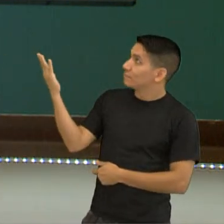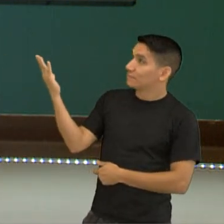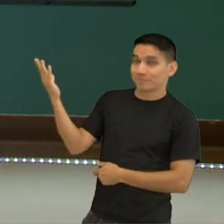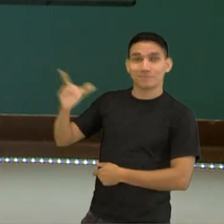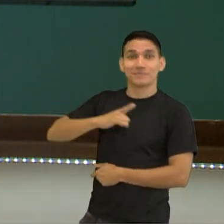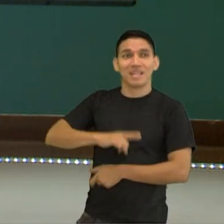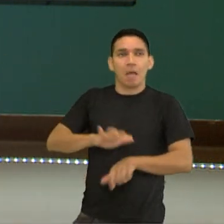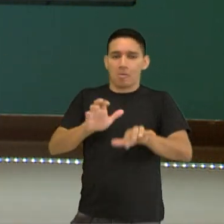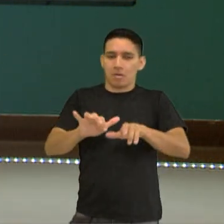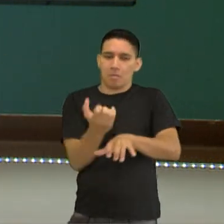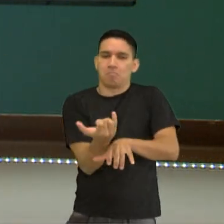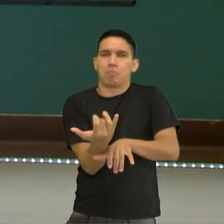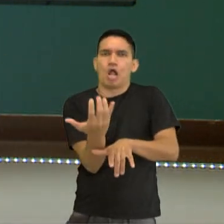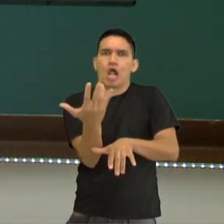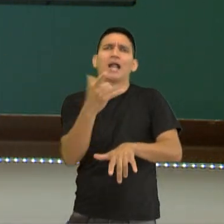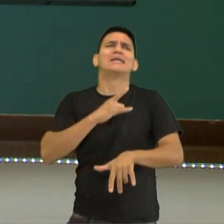com